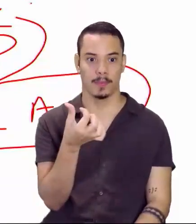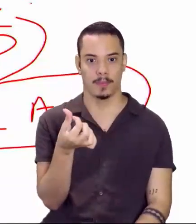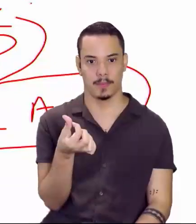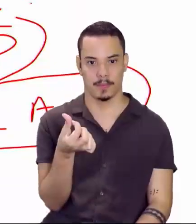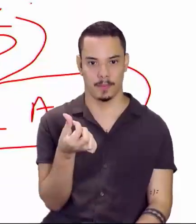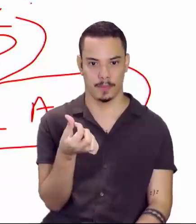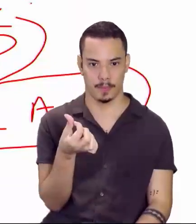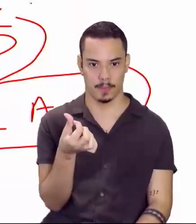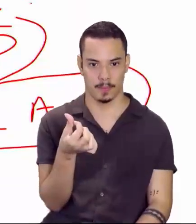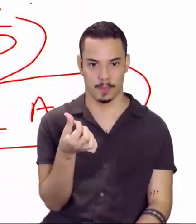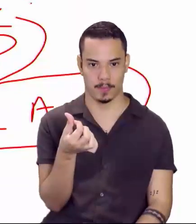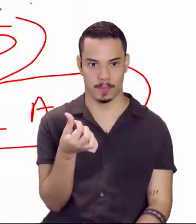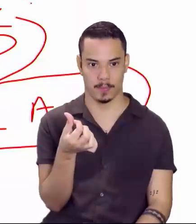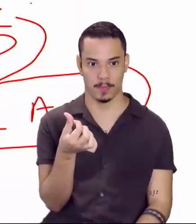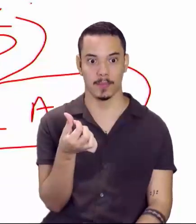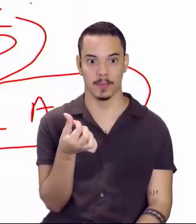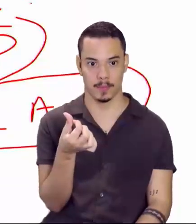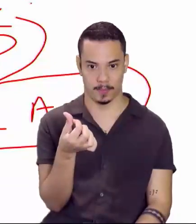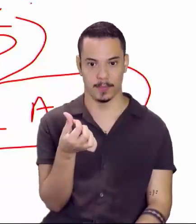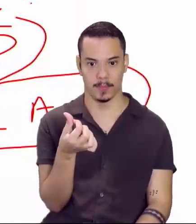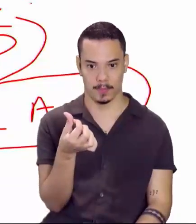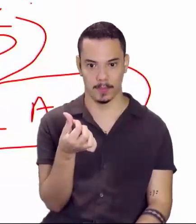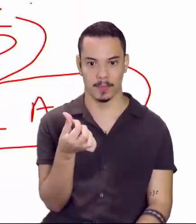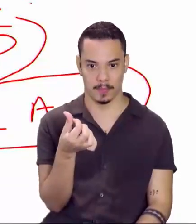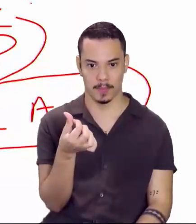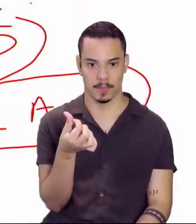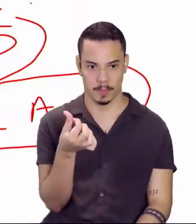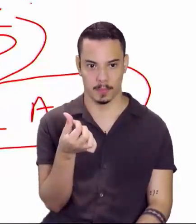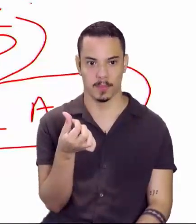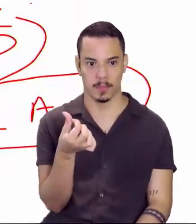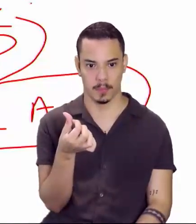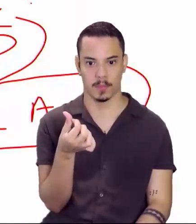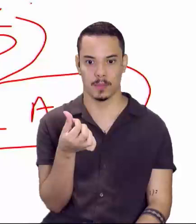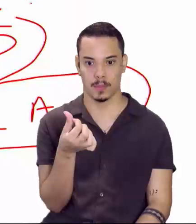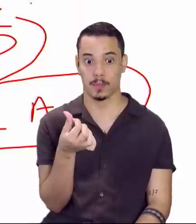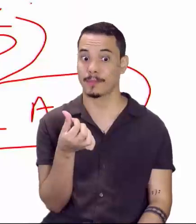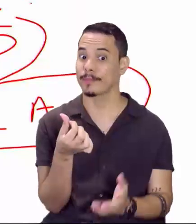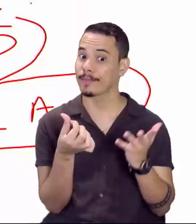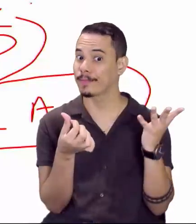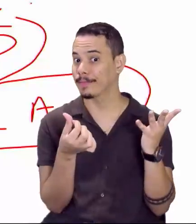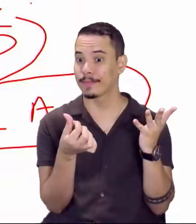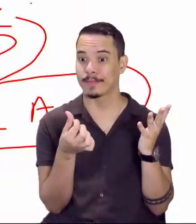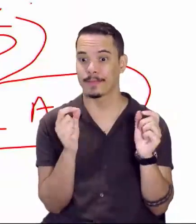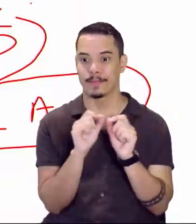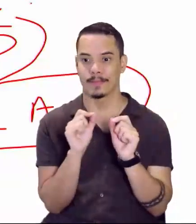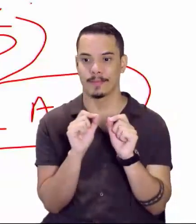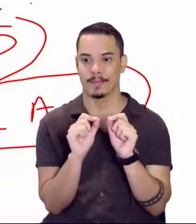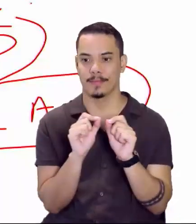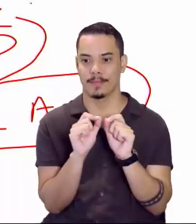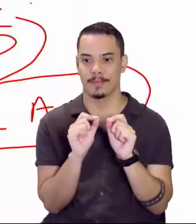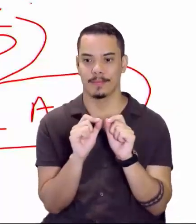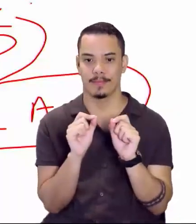26. Se é 26, portanto,